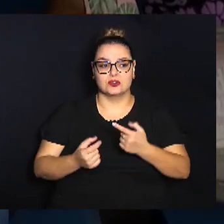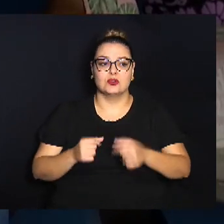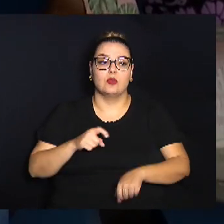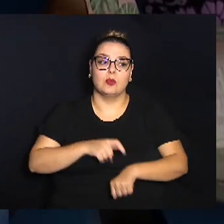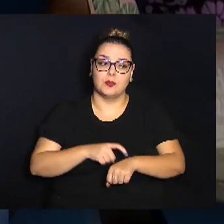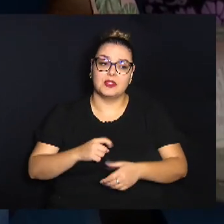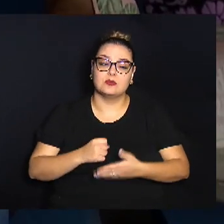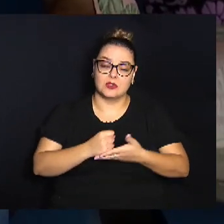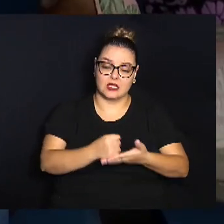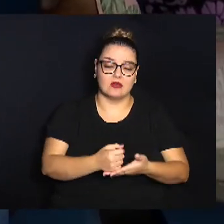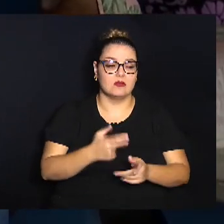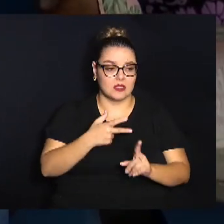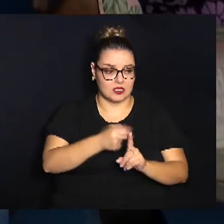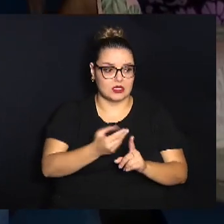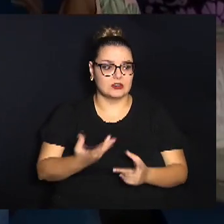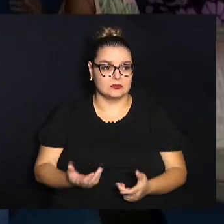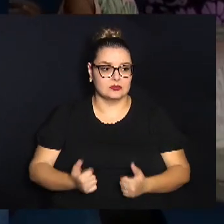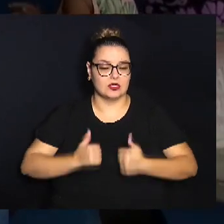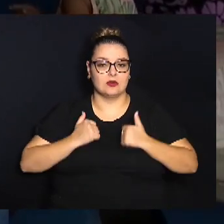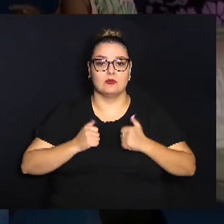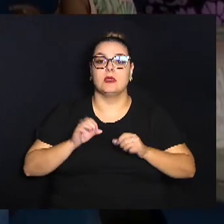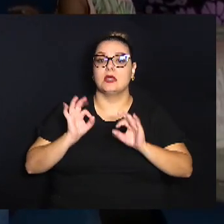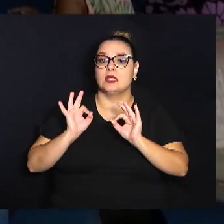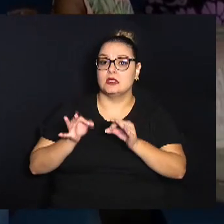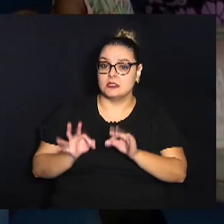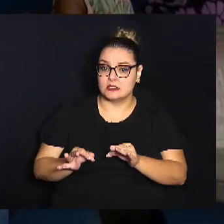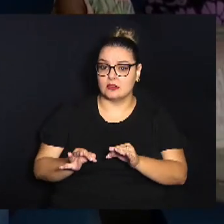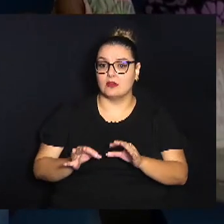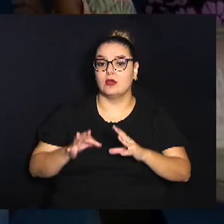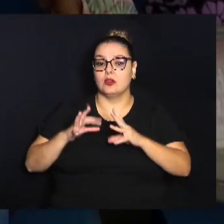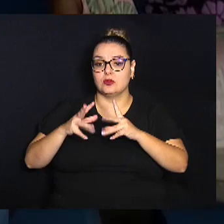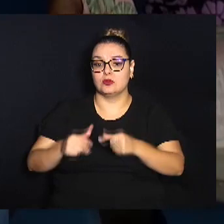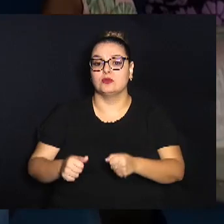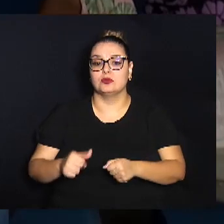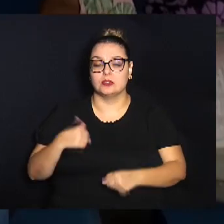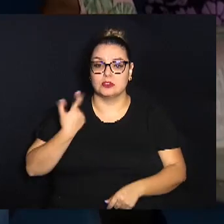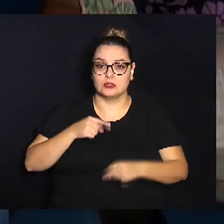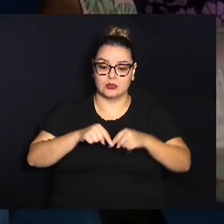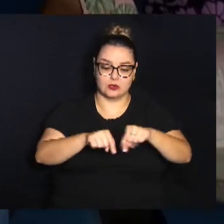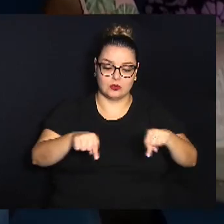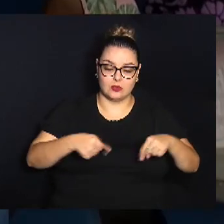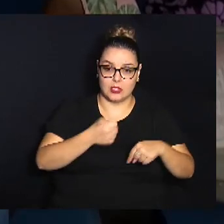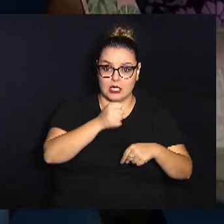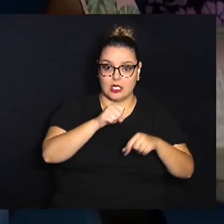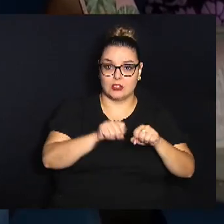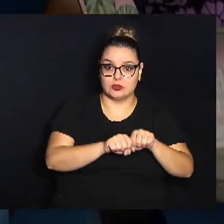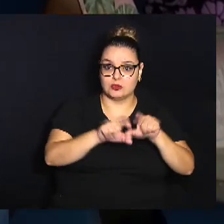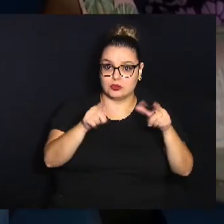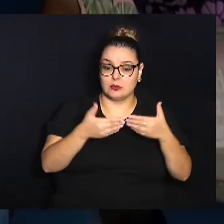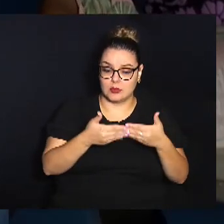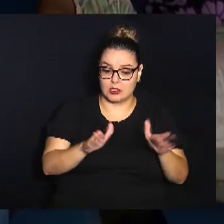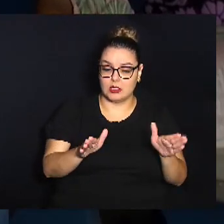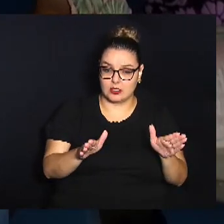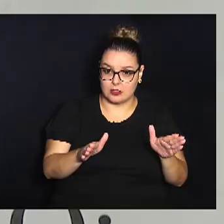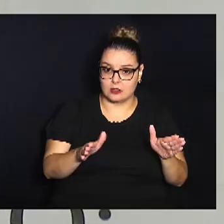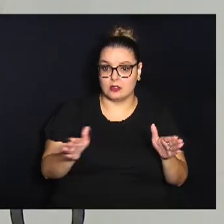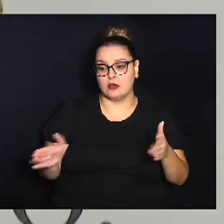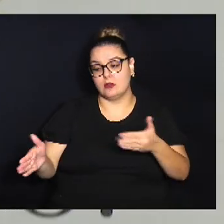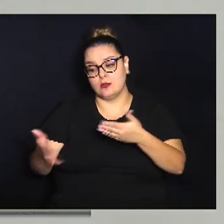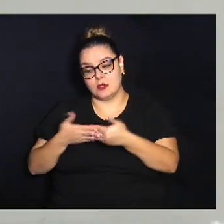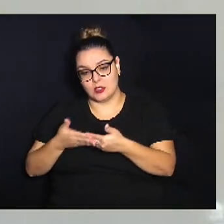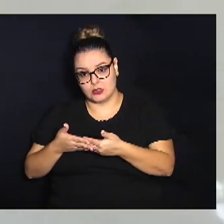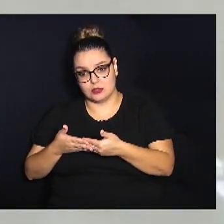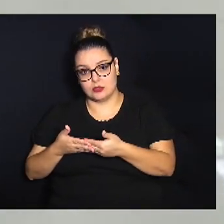filho para receber esse imunizante. Exatamente. Então todas as nossas salas abrem às 8 horas da manhã e encerram as